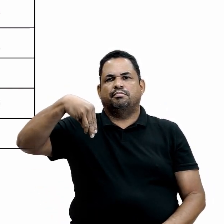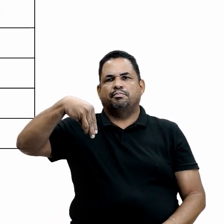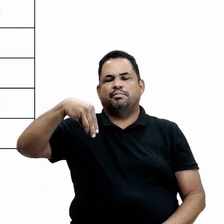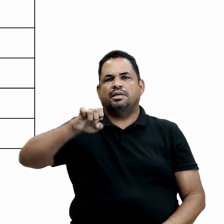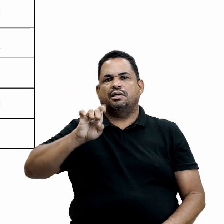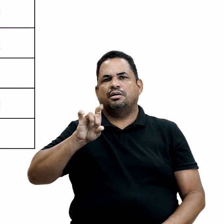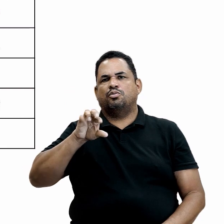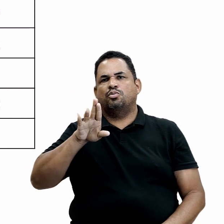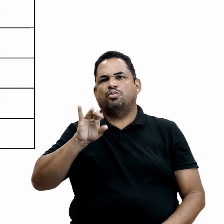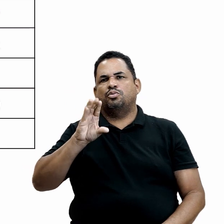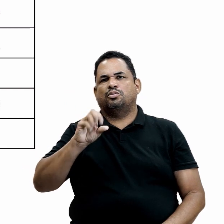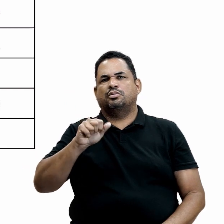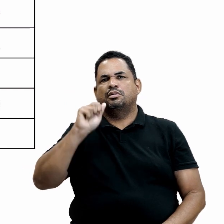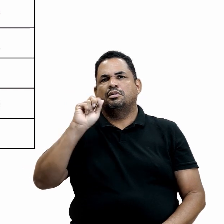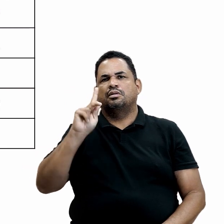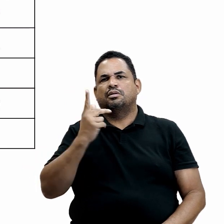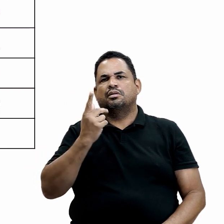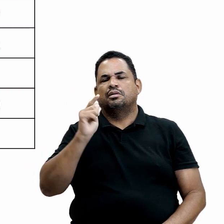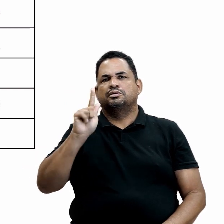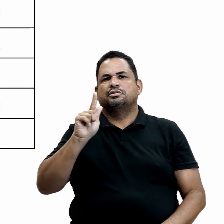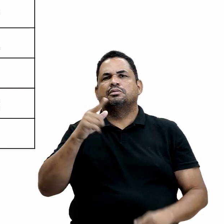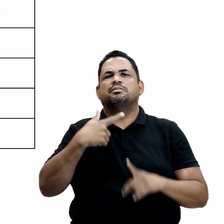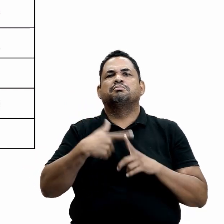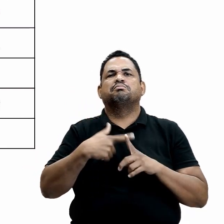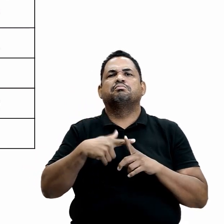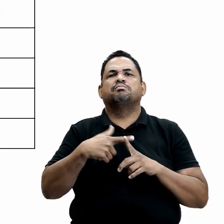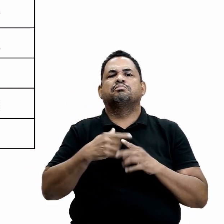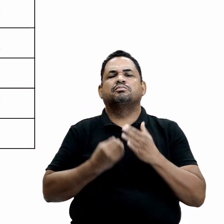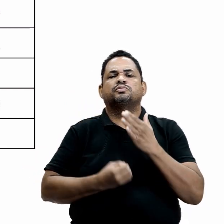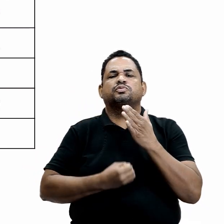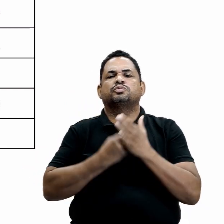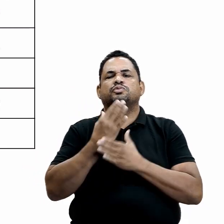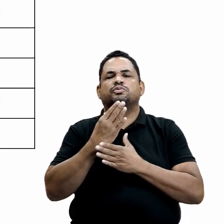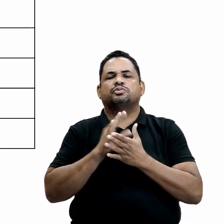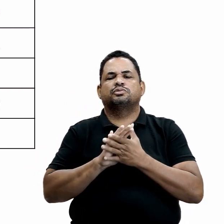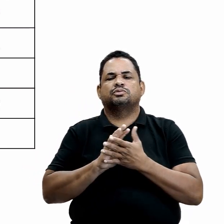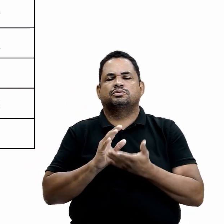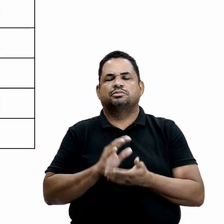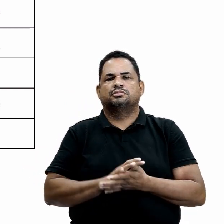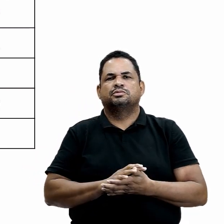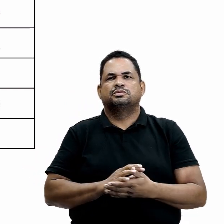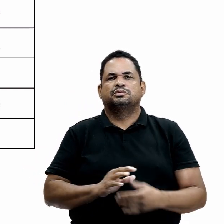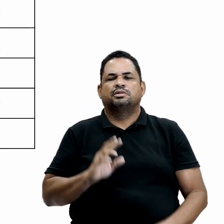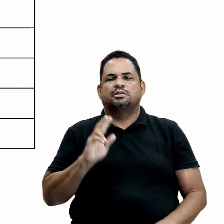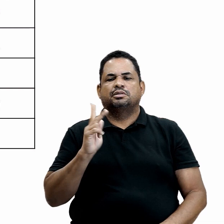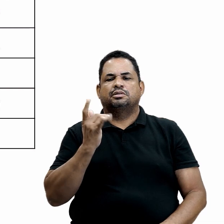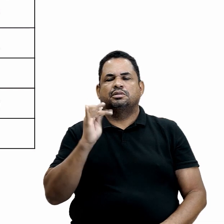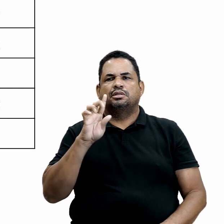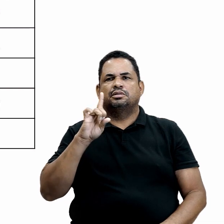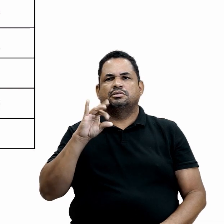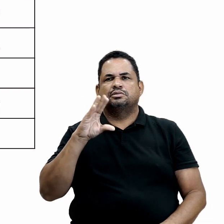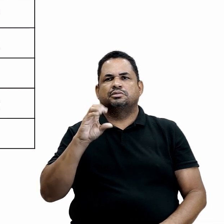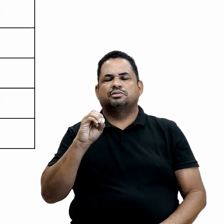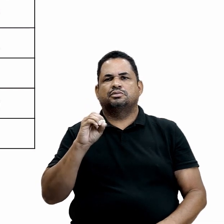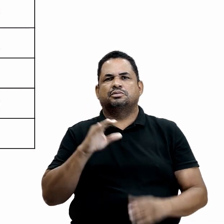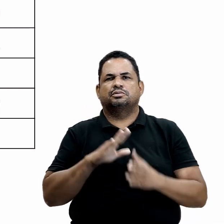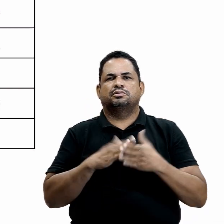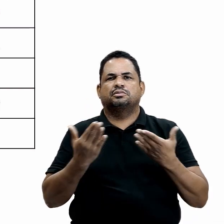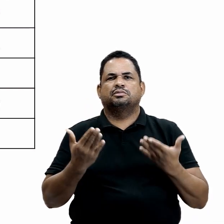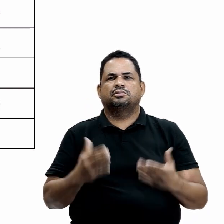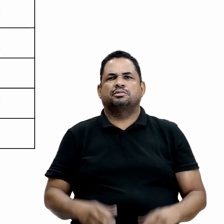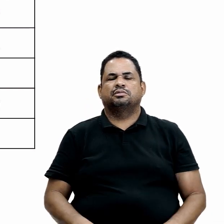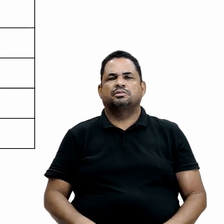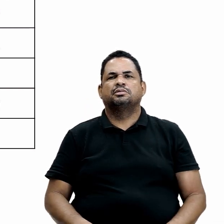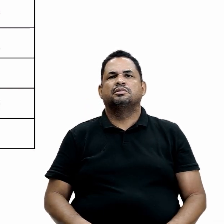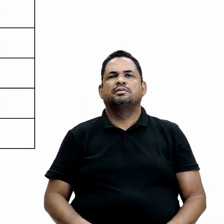Hg. Por que, professor, Hg? Porque vem de hidrágeno. Hidrágeno, então daí o